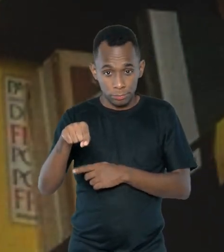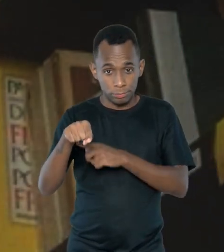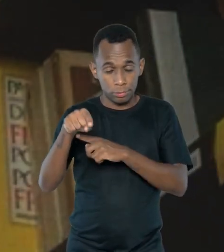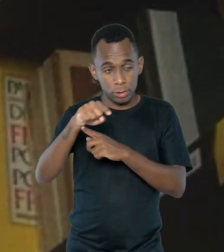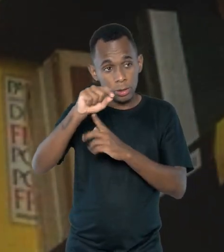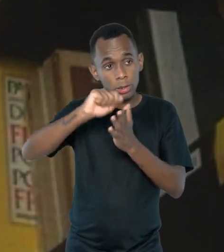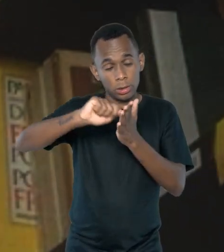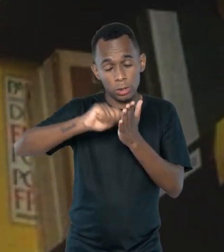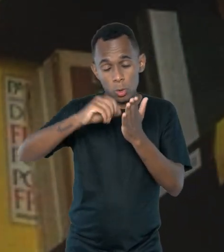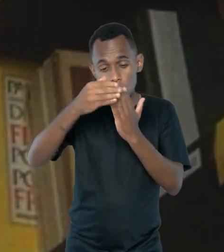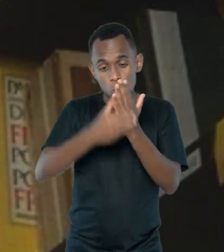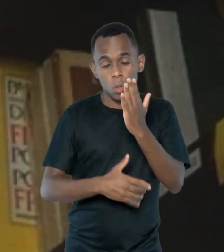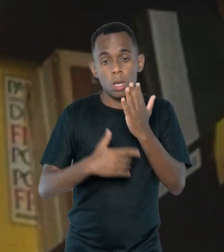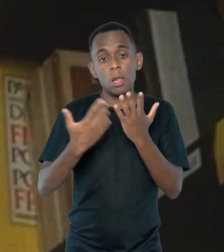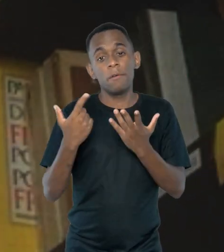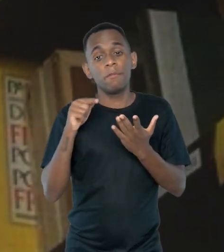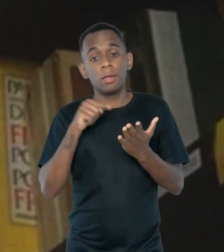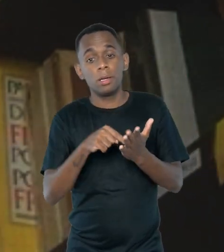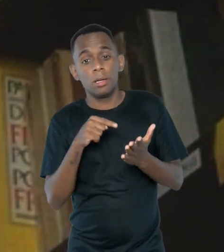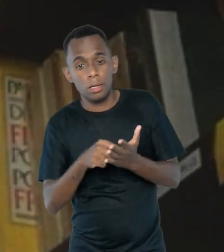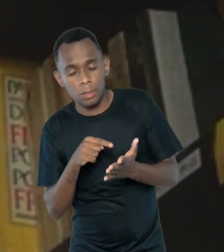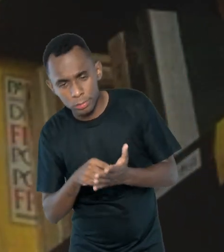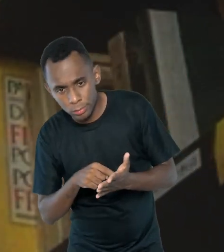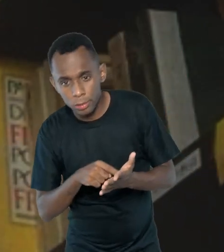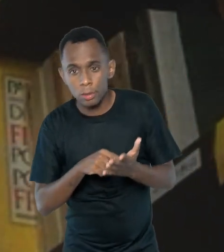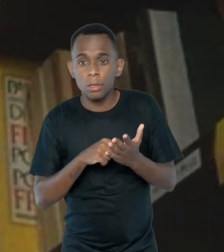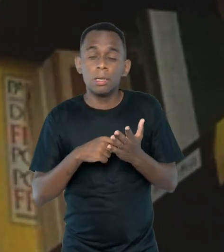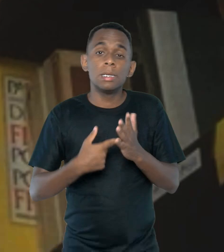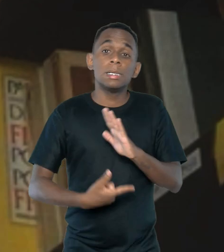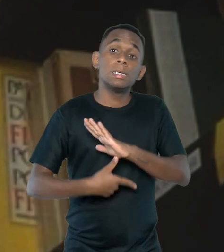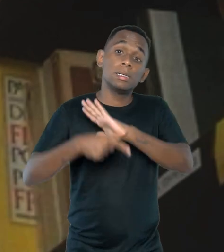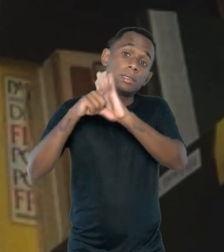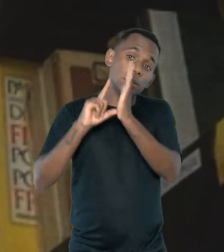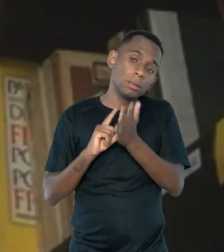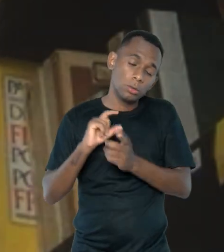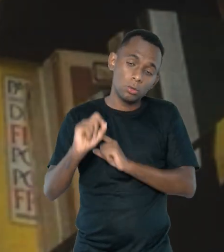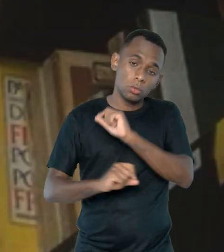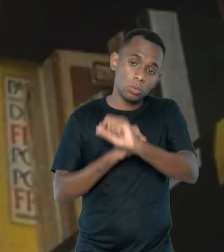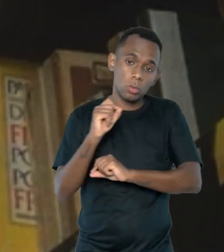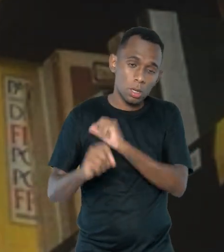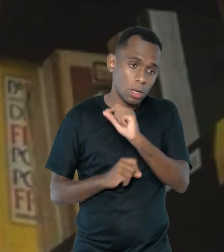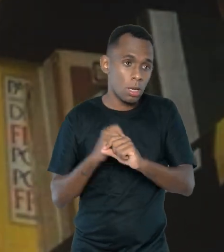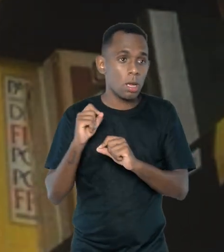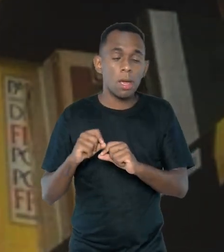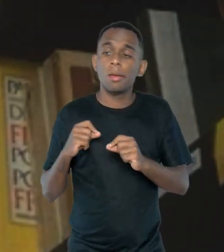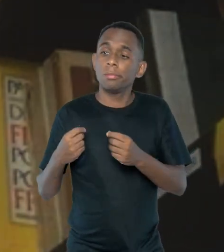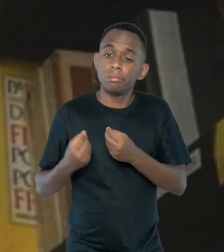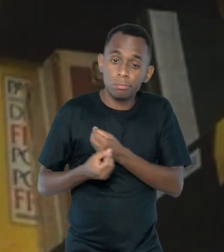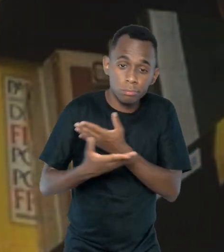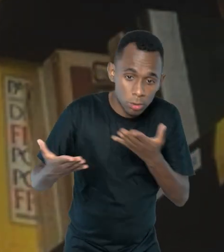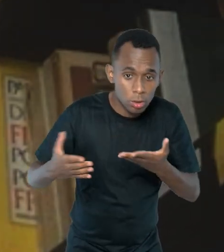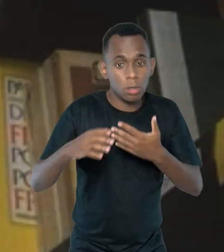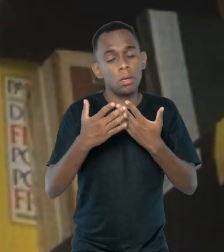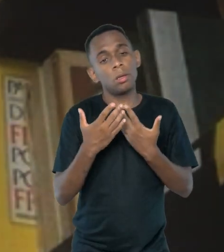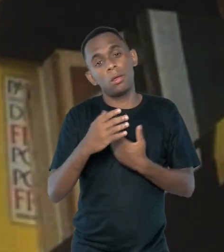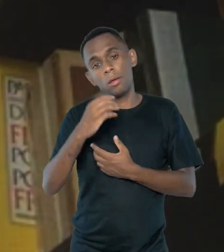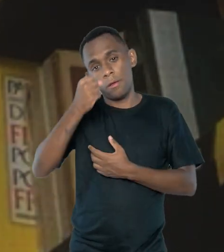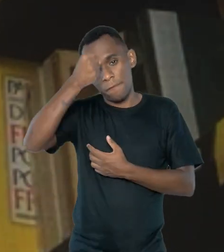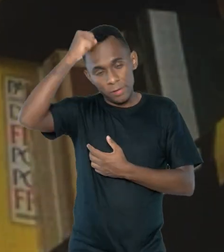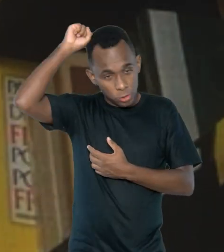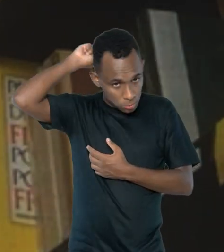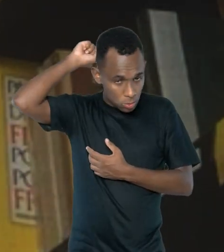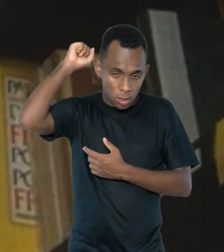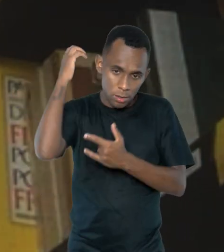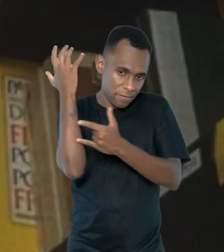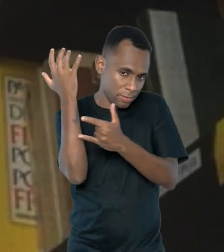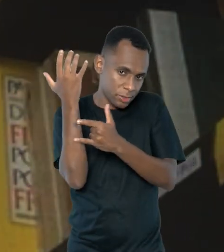se a obra dela, Quarto de Despejo, não tivesse sido uma obra indicada pelo vestibular da UFMG, por